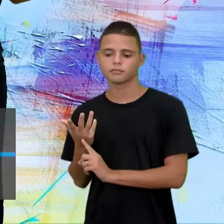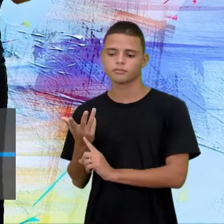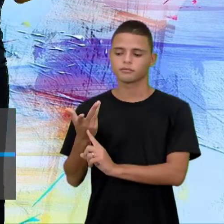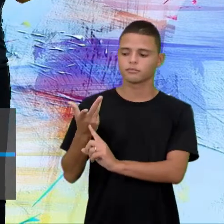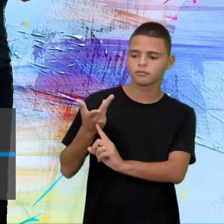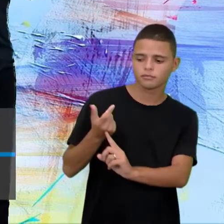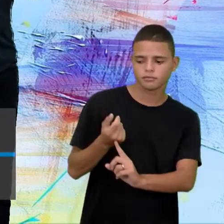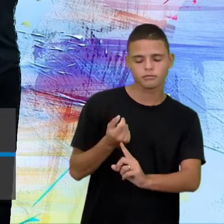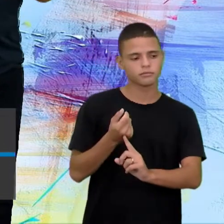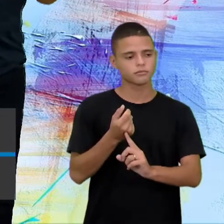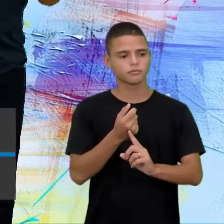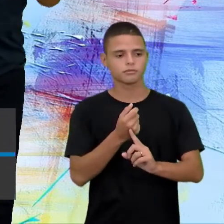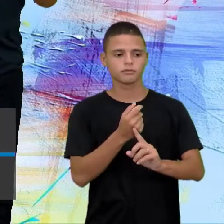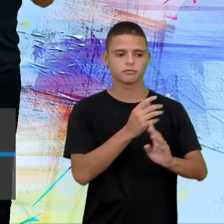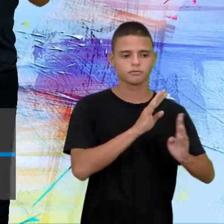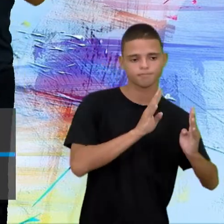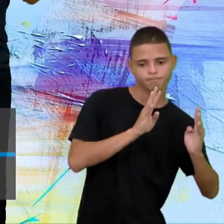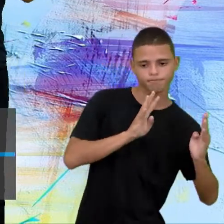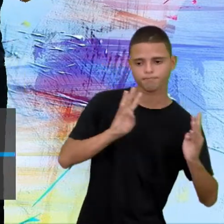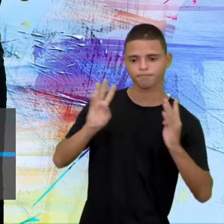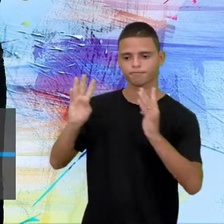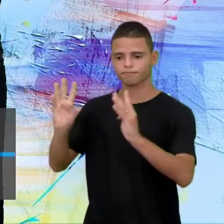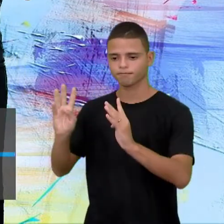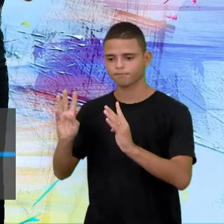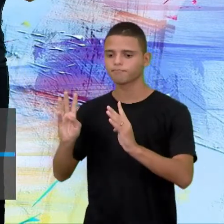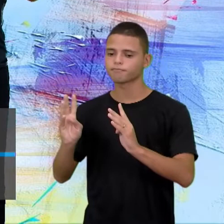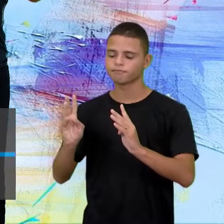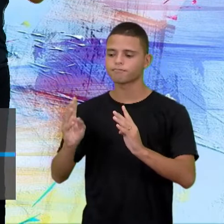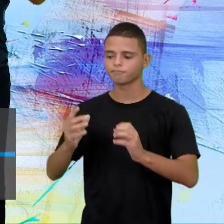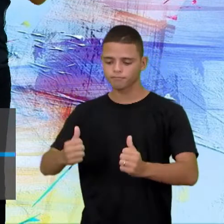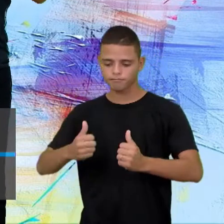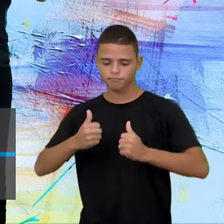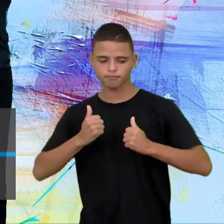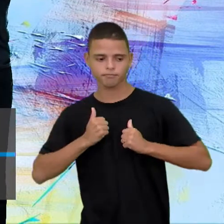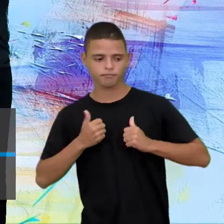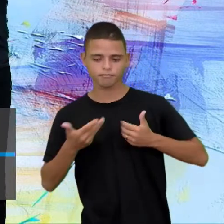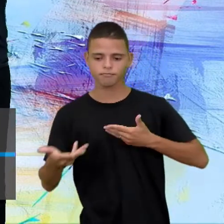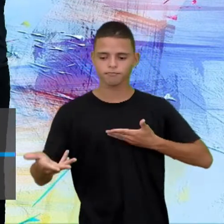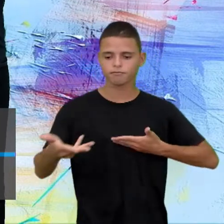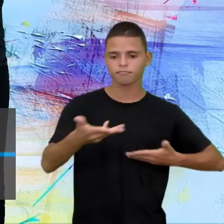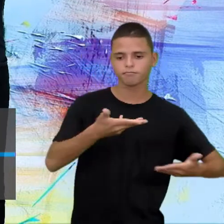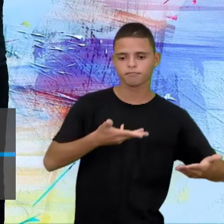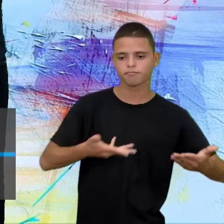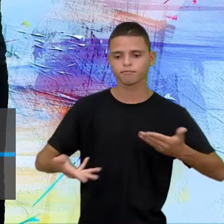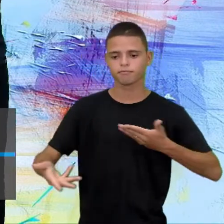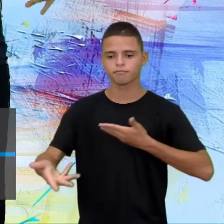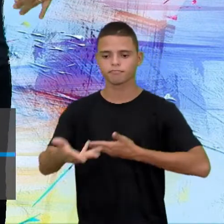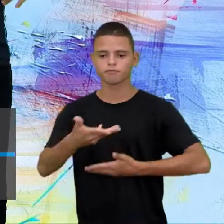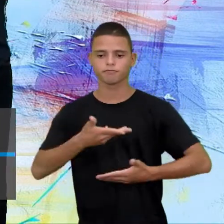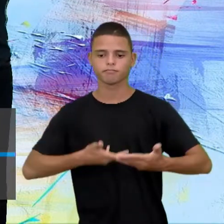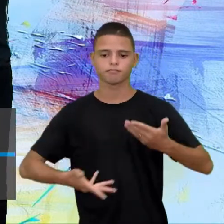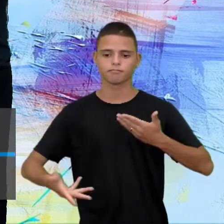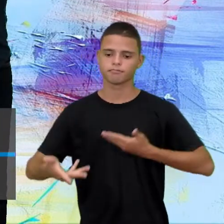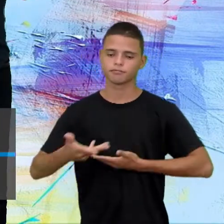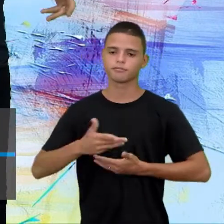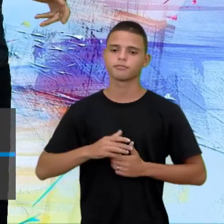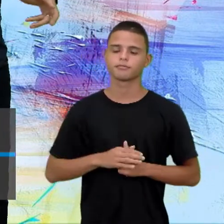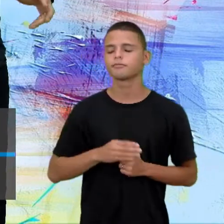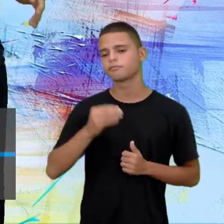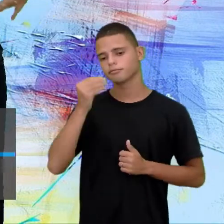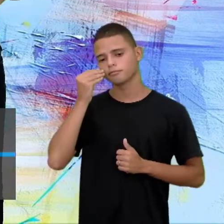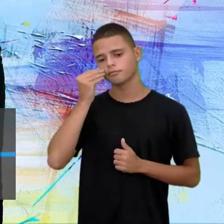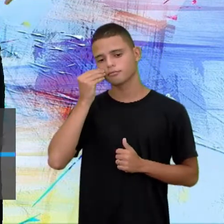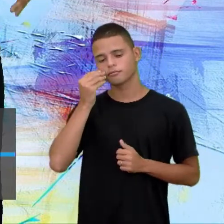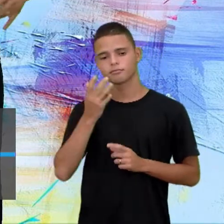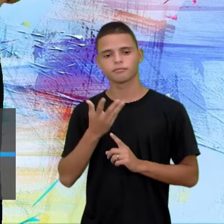o espectador, a pessoa que participa do processo, como a pessoa que assiste, a pessoa que experimenta a obra de